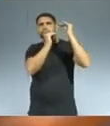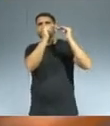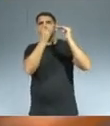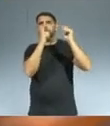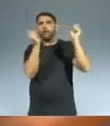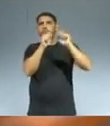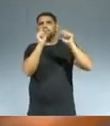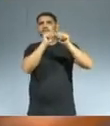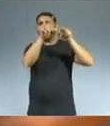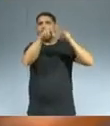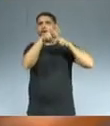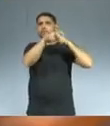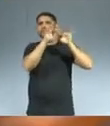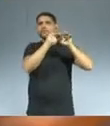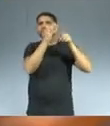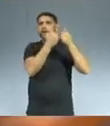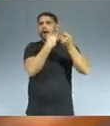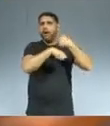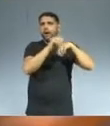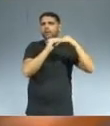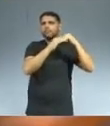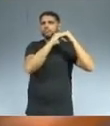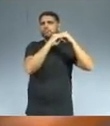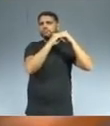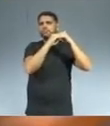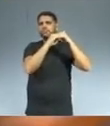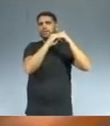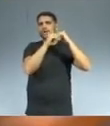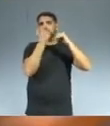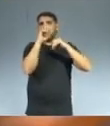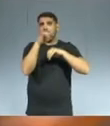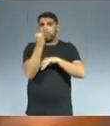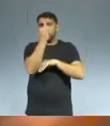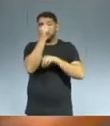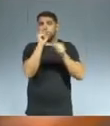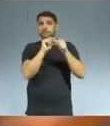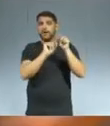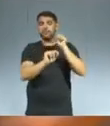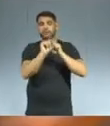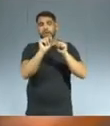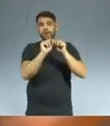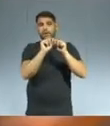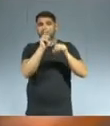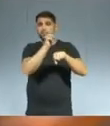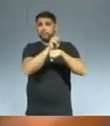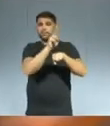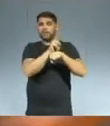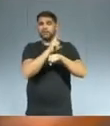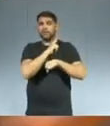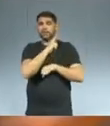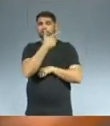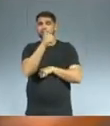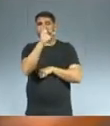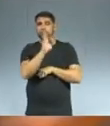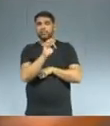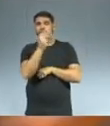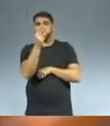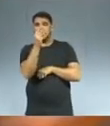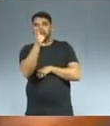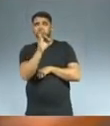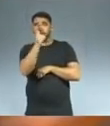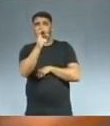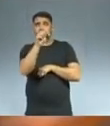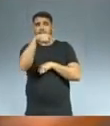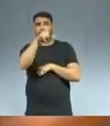gente possa fazer agricultura sustentável isso é importante também e aqui a nós temos só 2.3 por